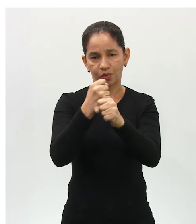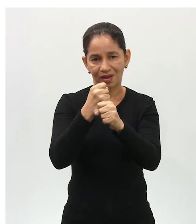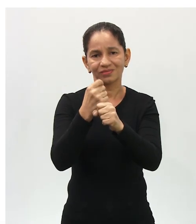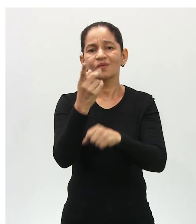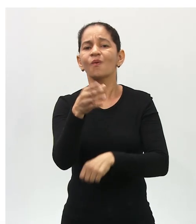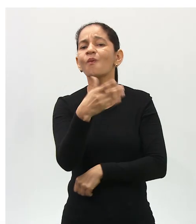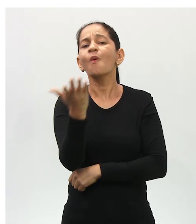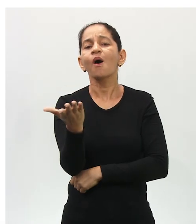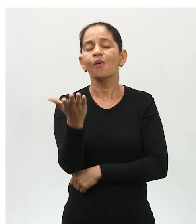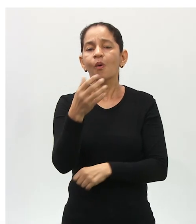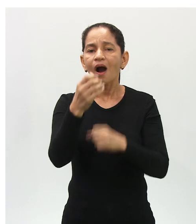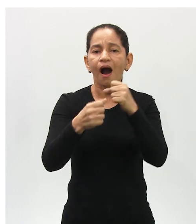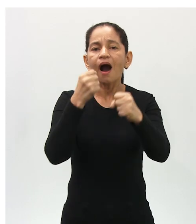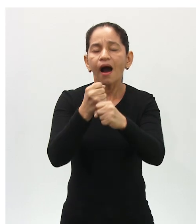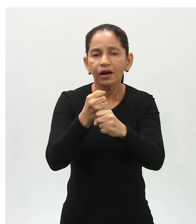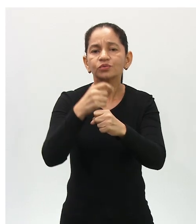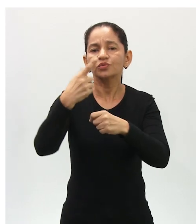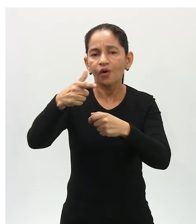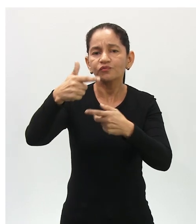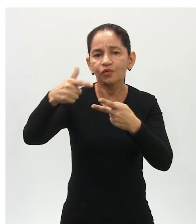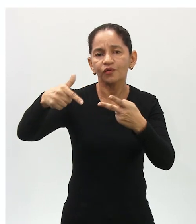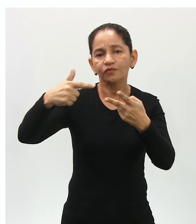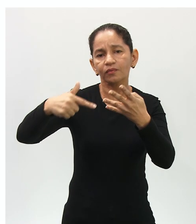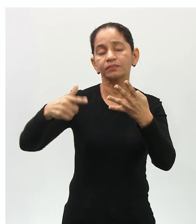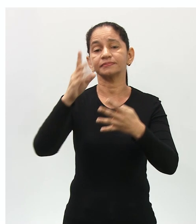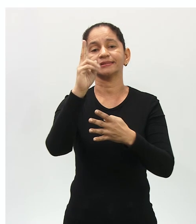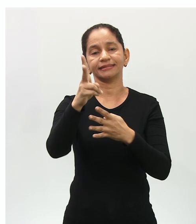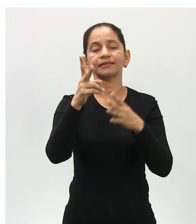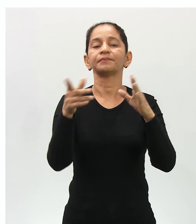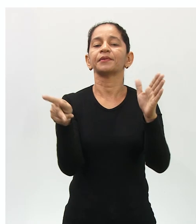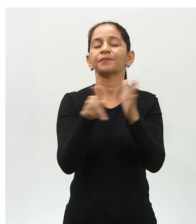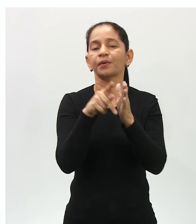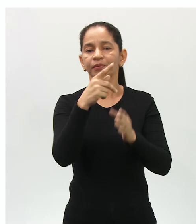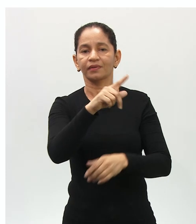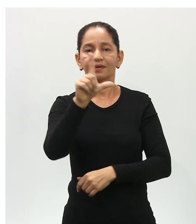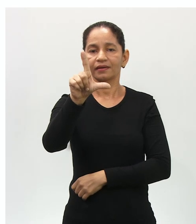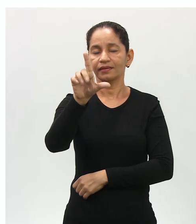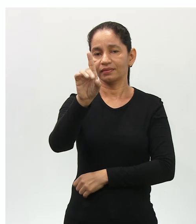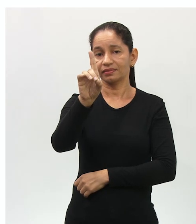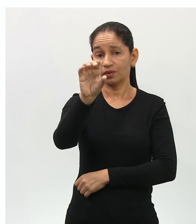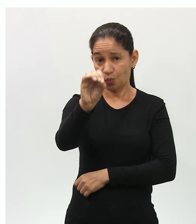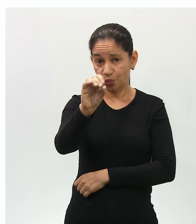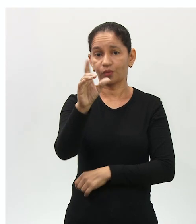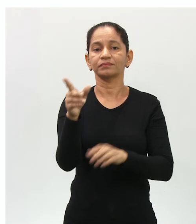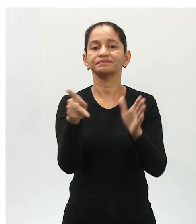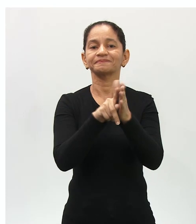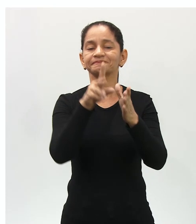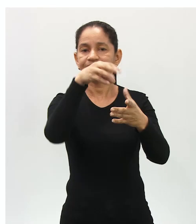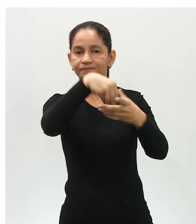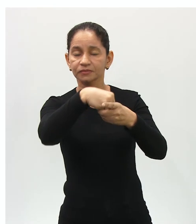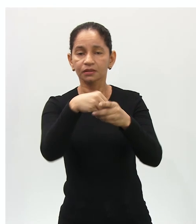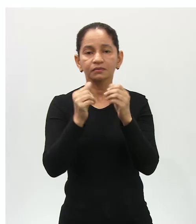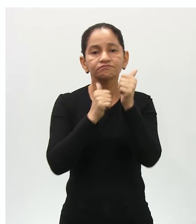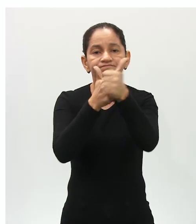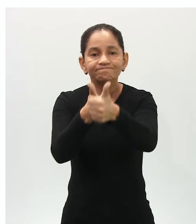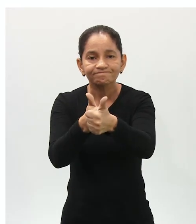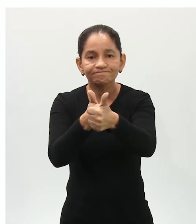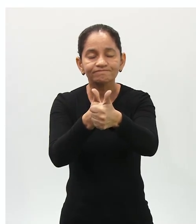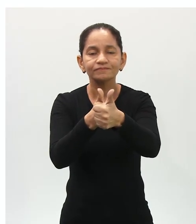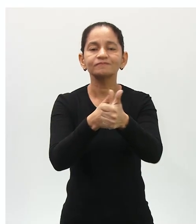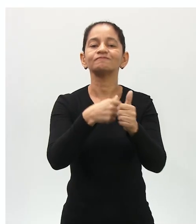subsequente, certo? Por isso que ela, uma das características da LDO é essa, tá?